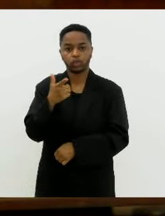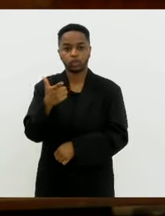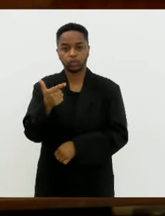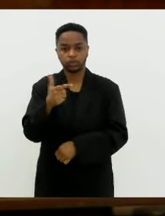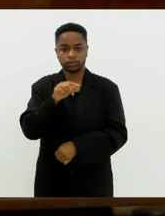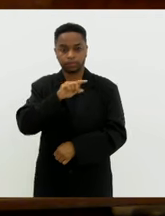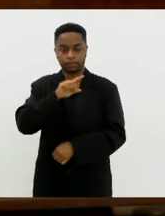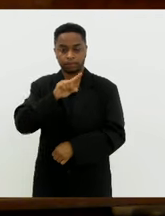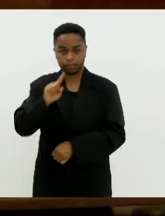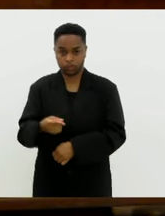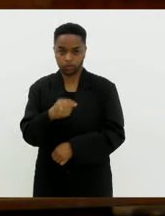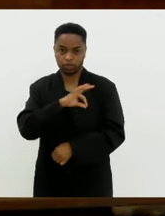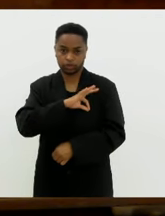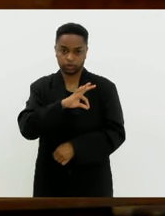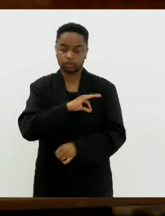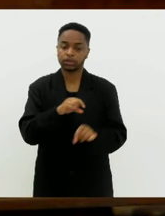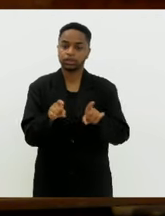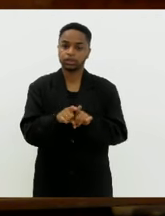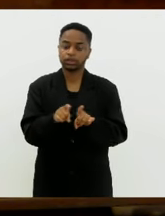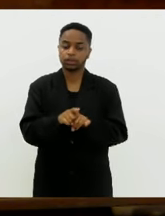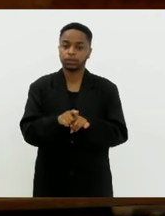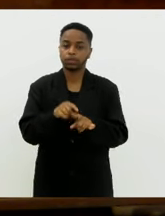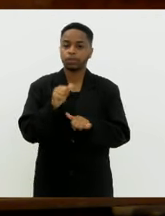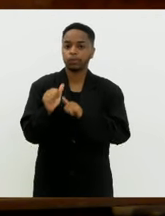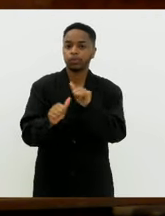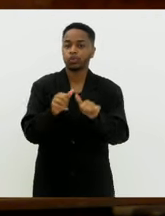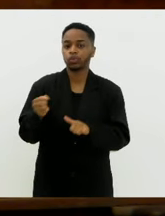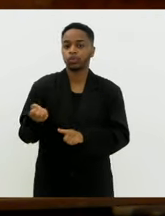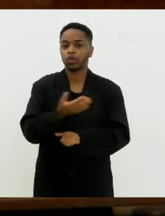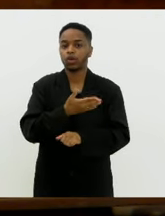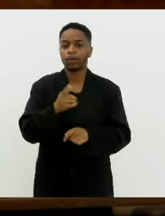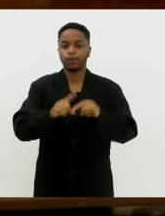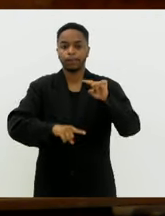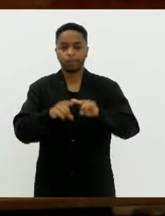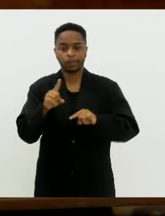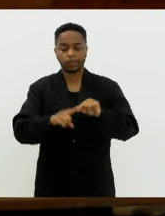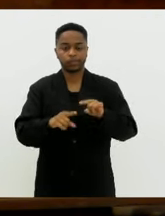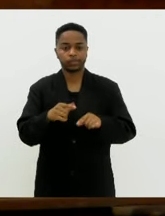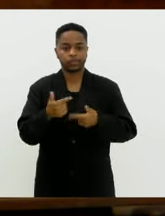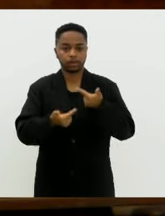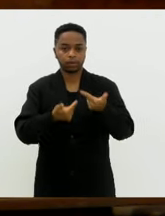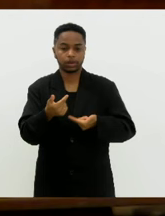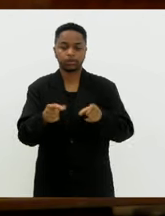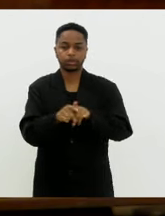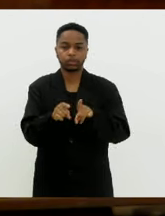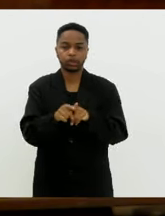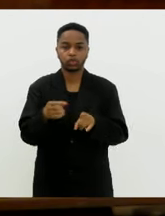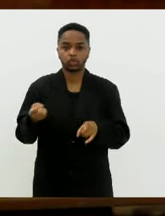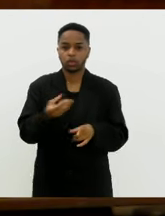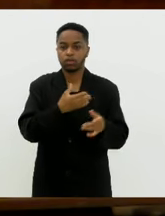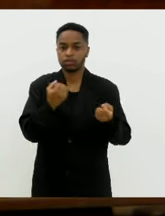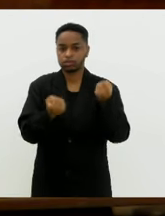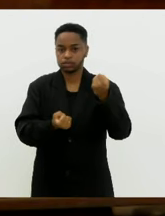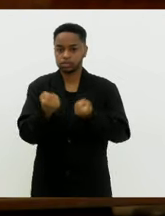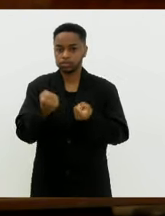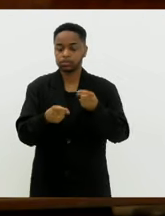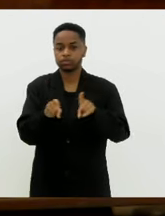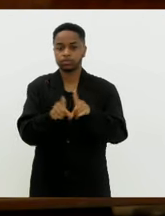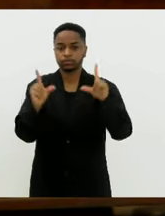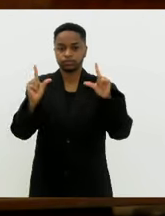militares, modernização de equipamentos e renovação da frota, levando à queda da